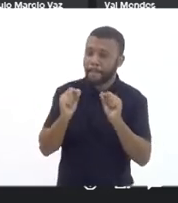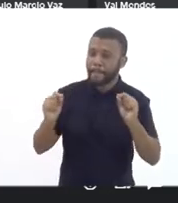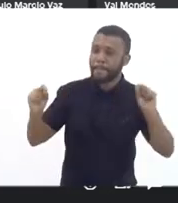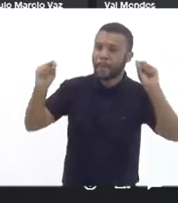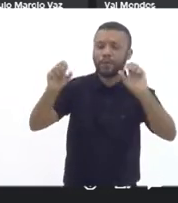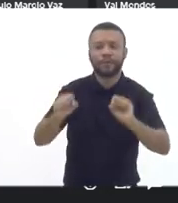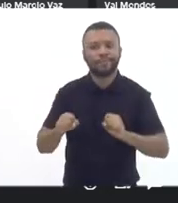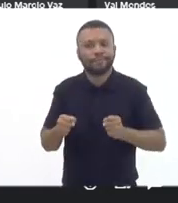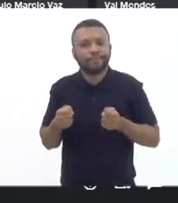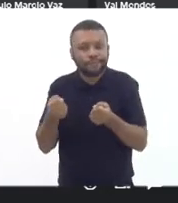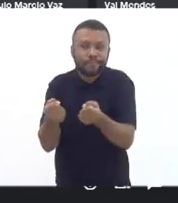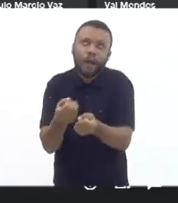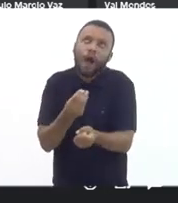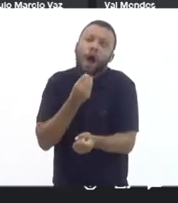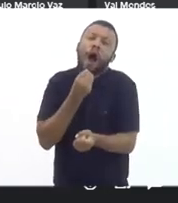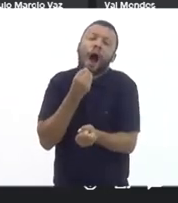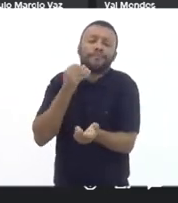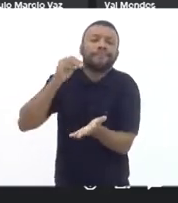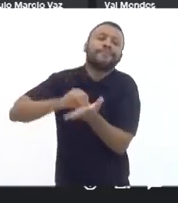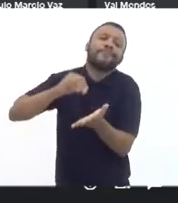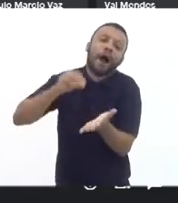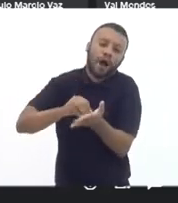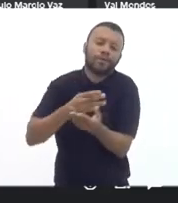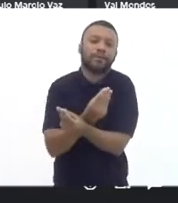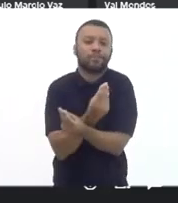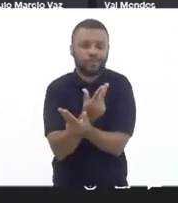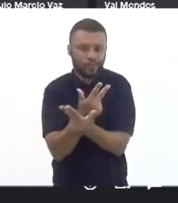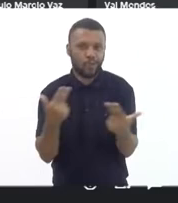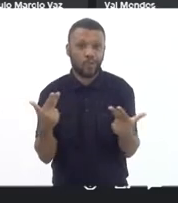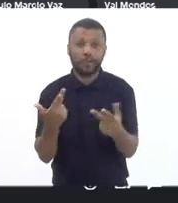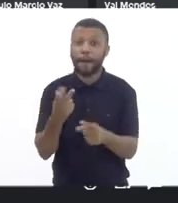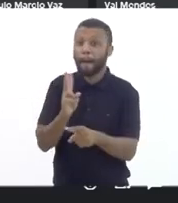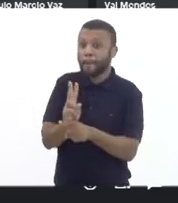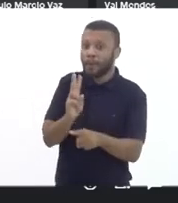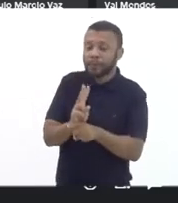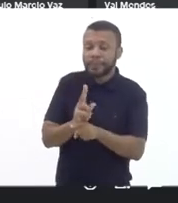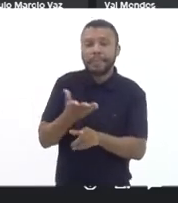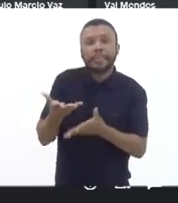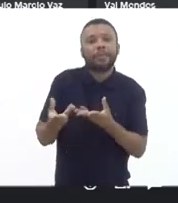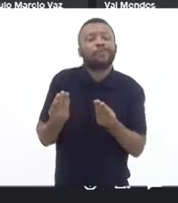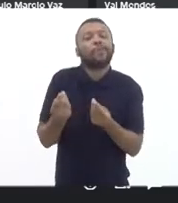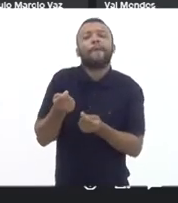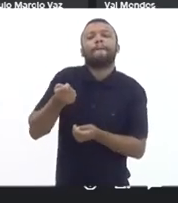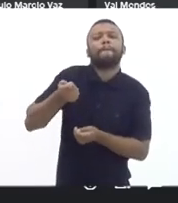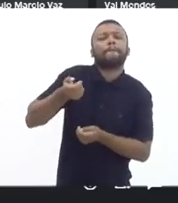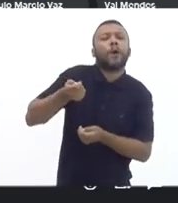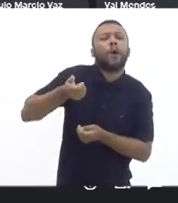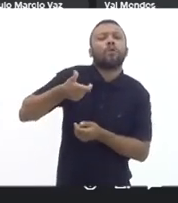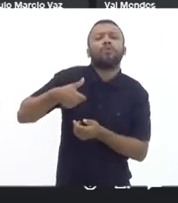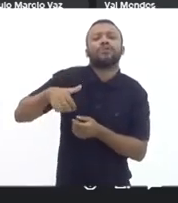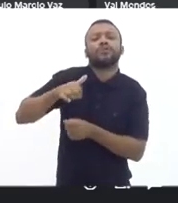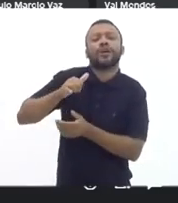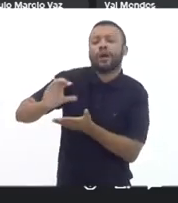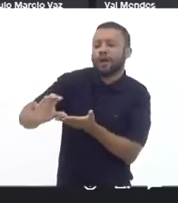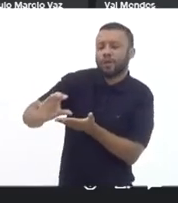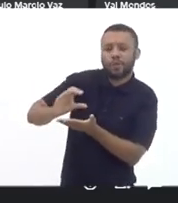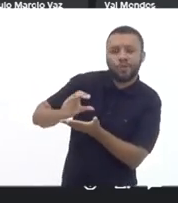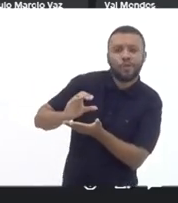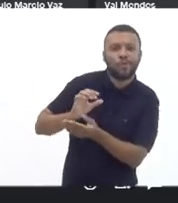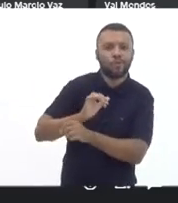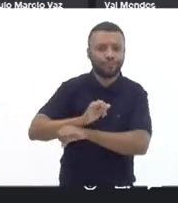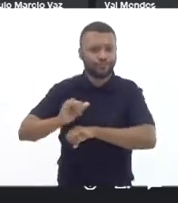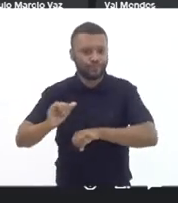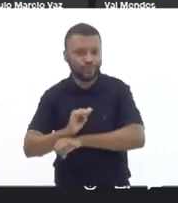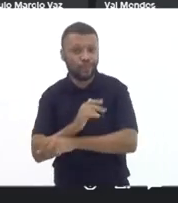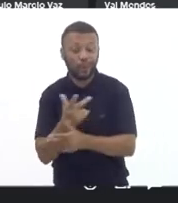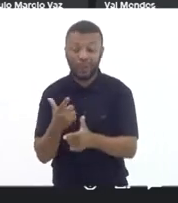ainda insuficientes. Os protetores, lidando com poucos recursos e muitos problemas, também